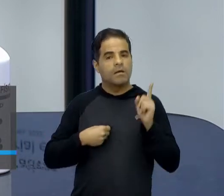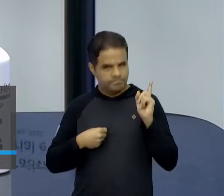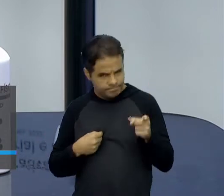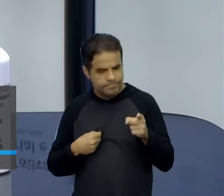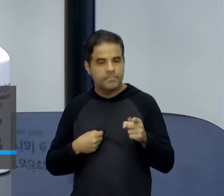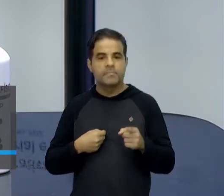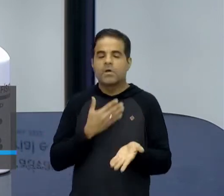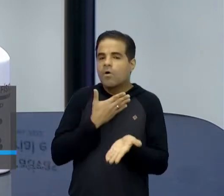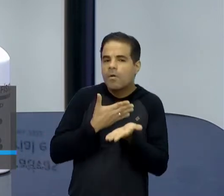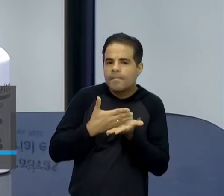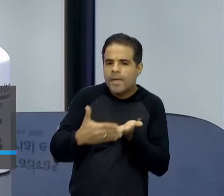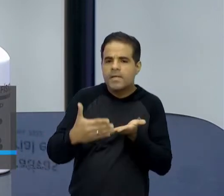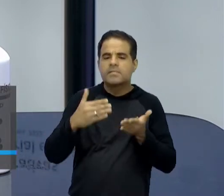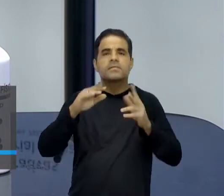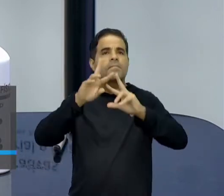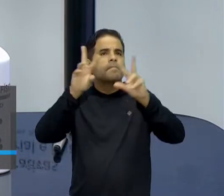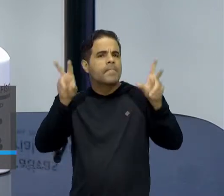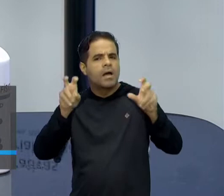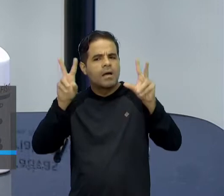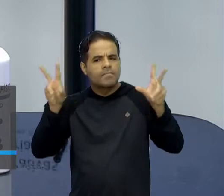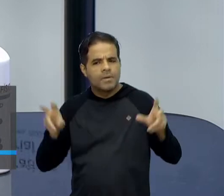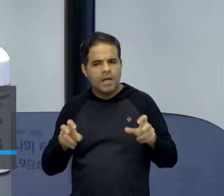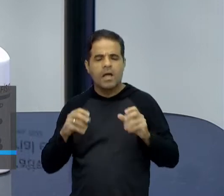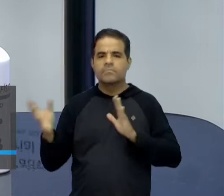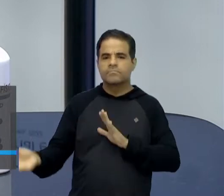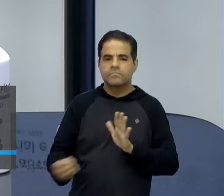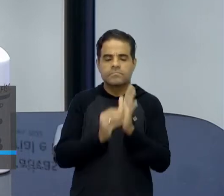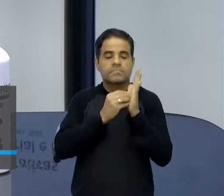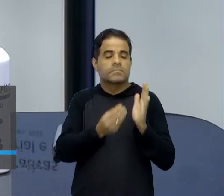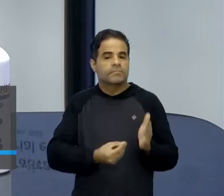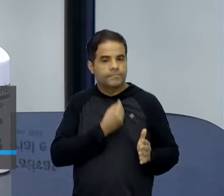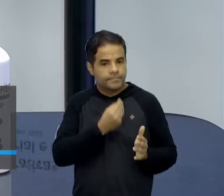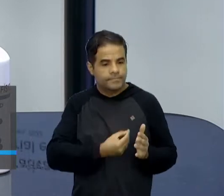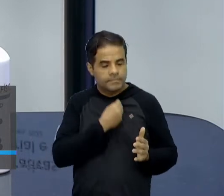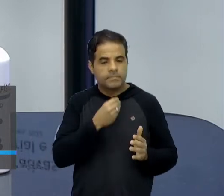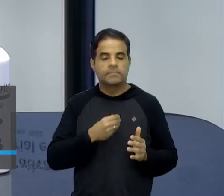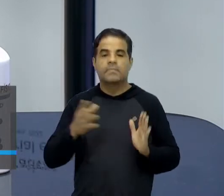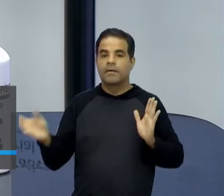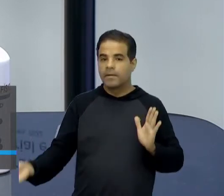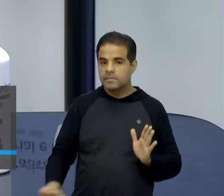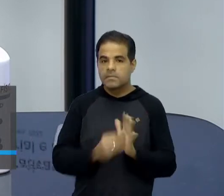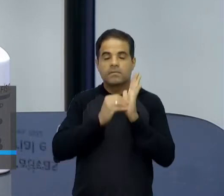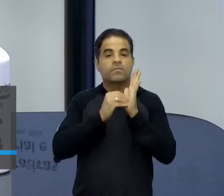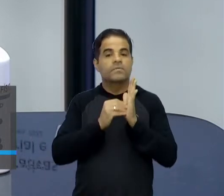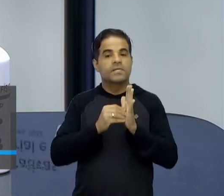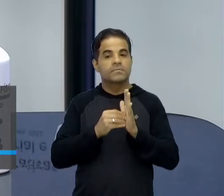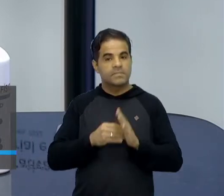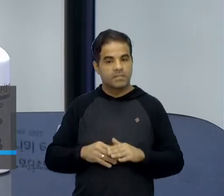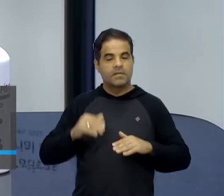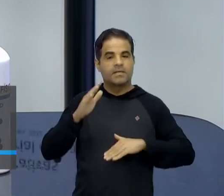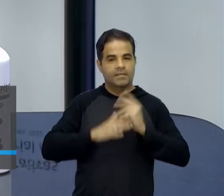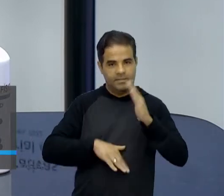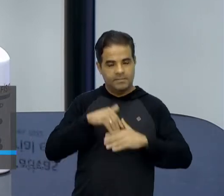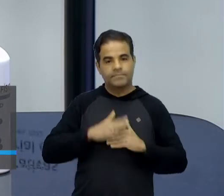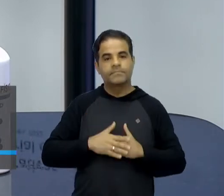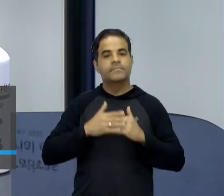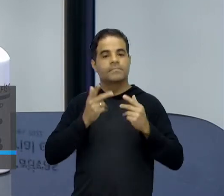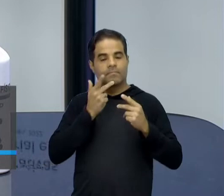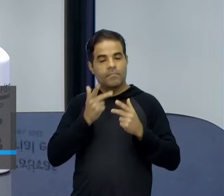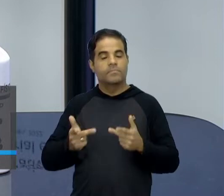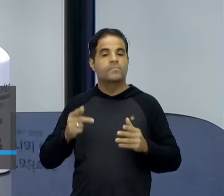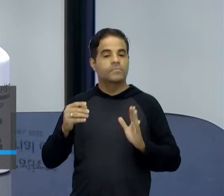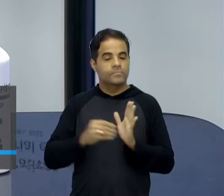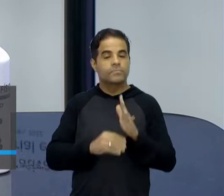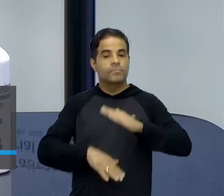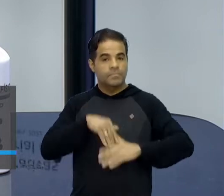começa a quebrar uns paradigmas, né, da sua vida. Mas é bacana a gente compreender que